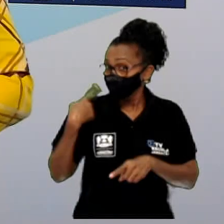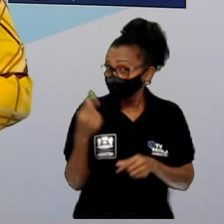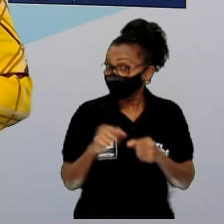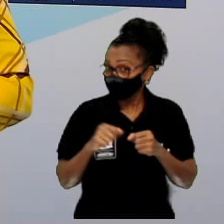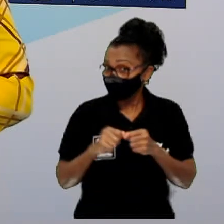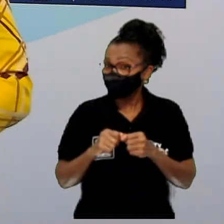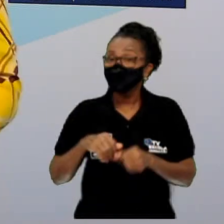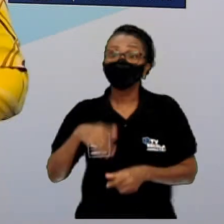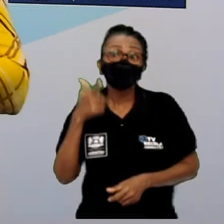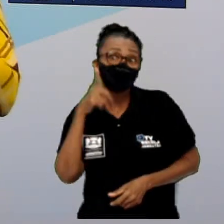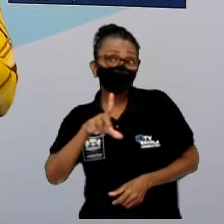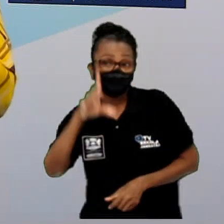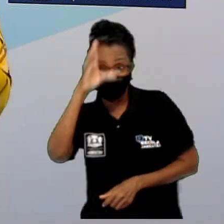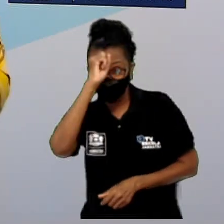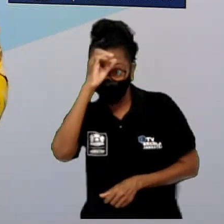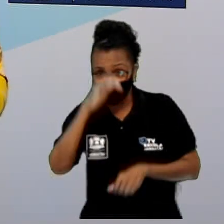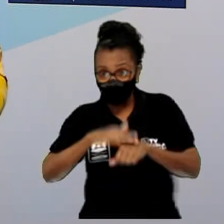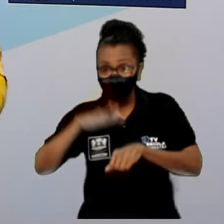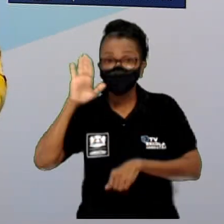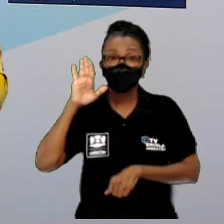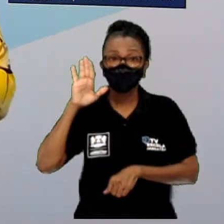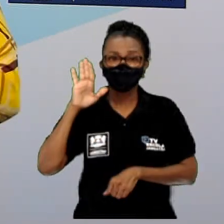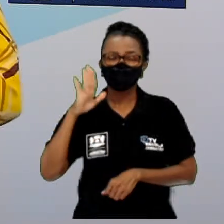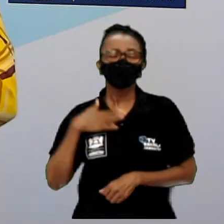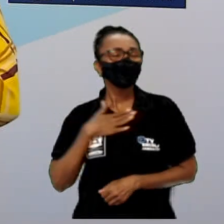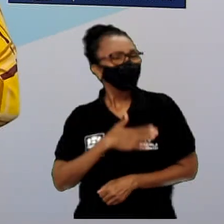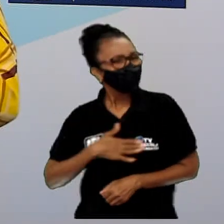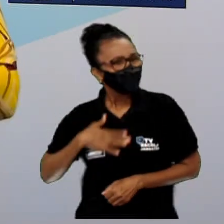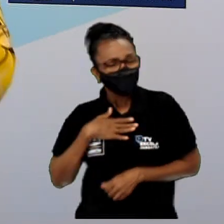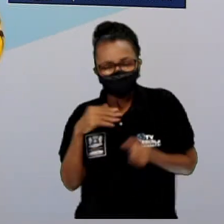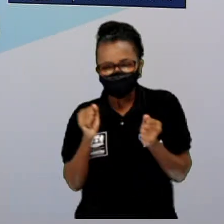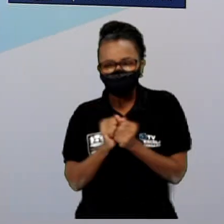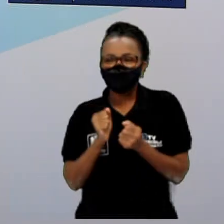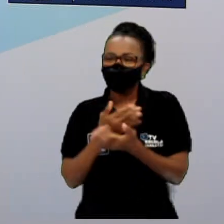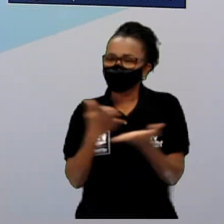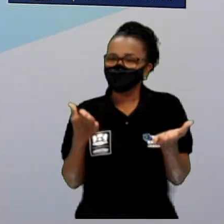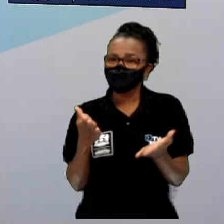gente estuda. Foi um prazer estar com vocês hoje.